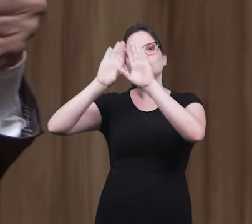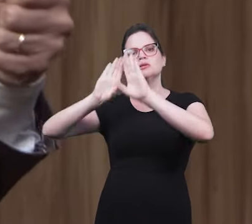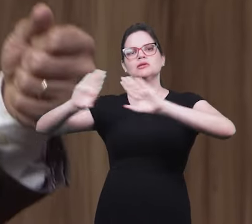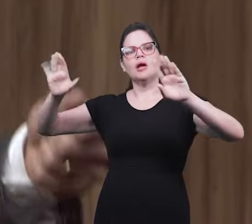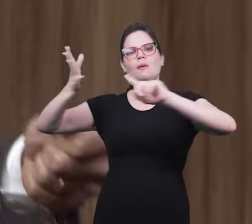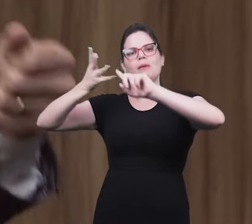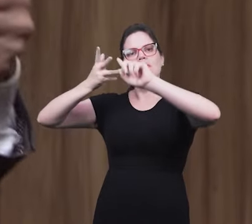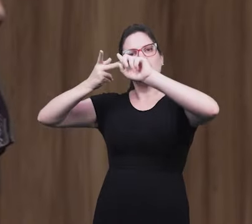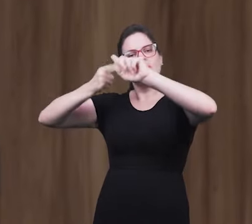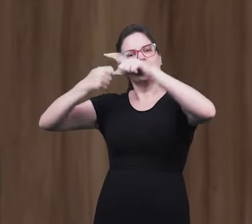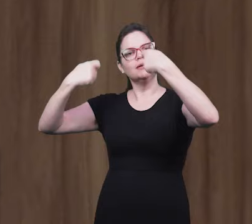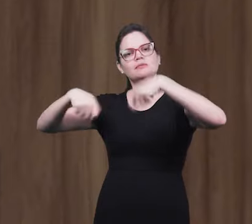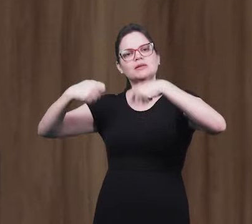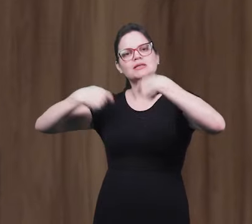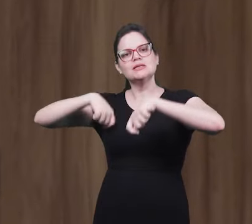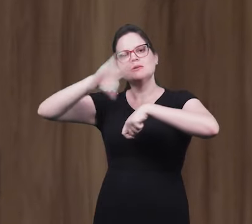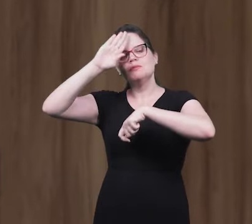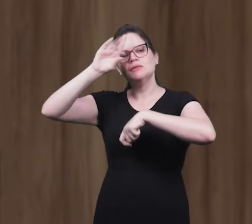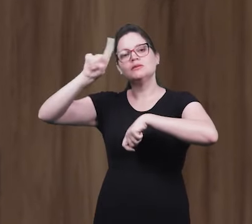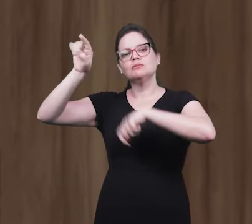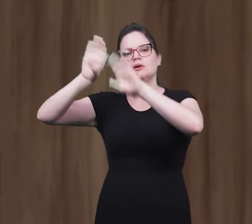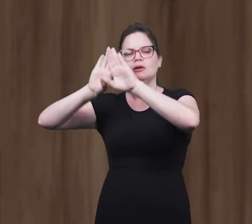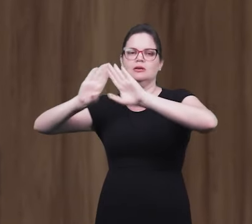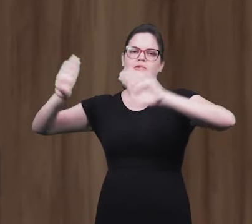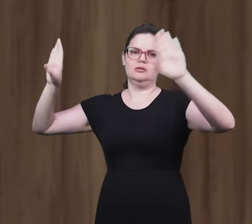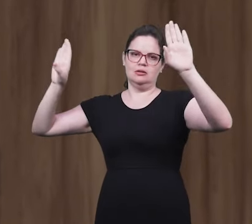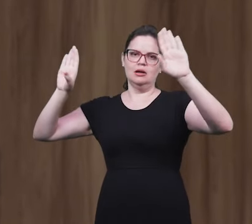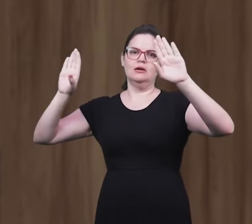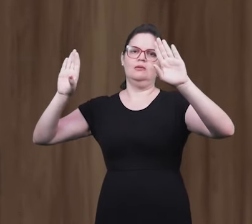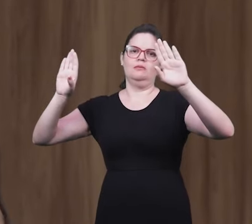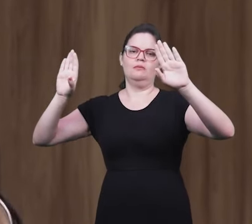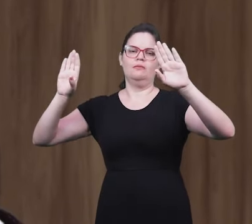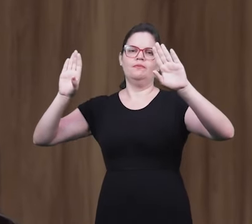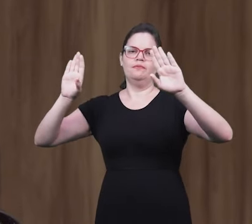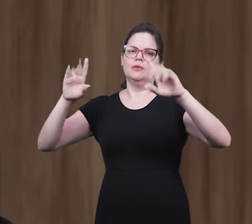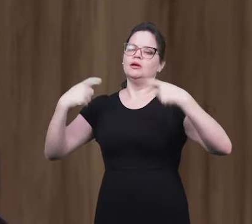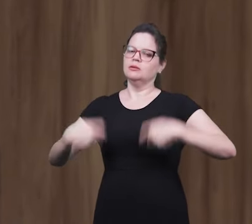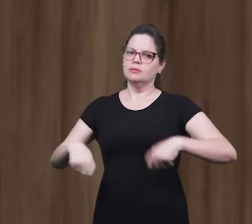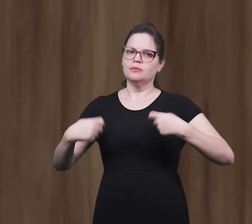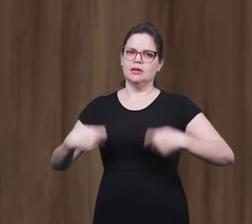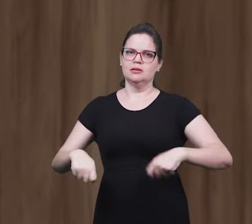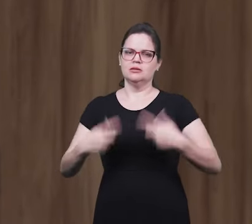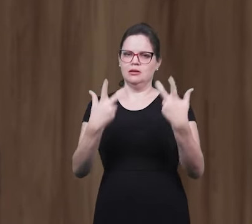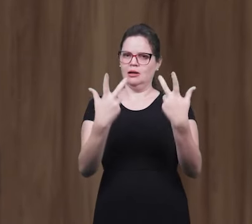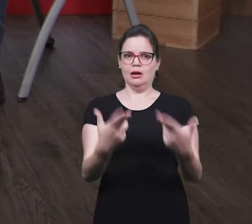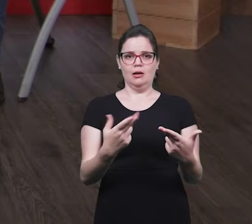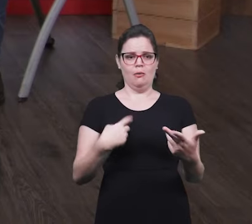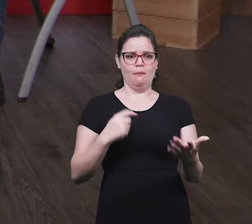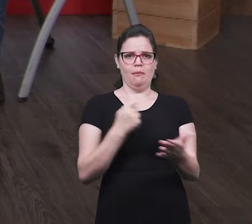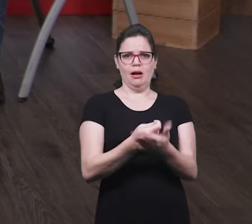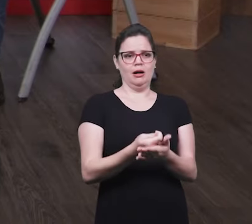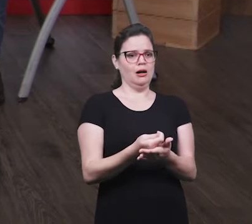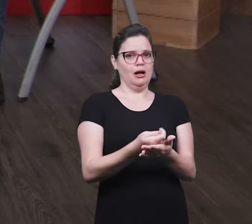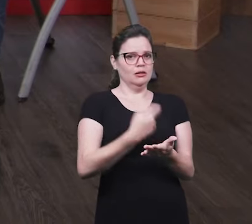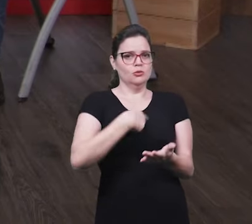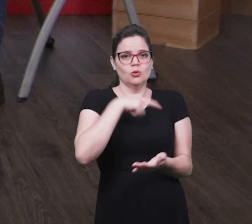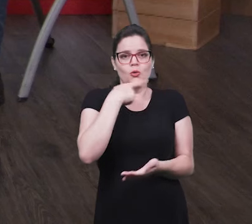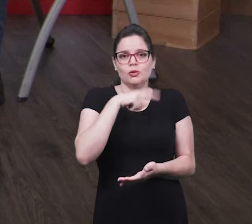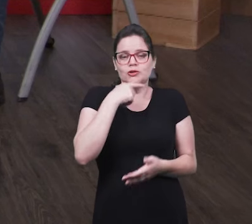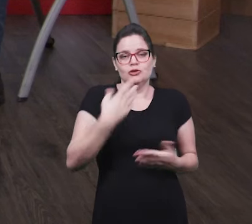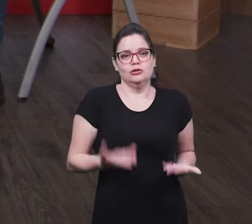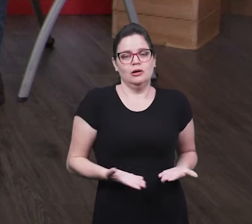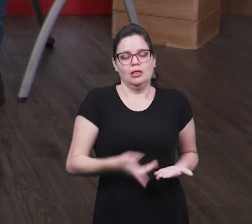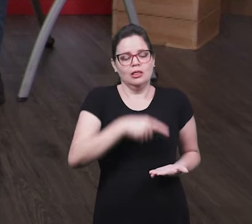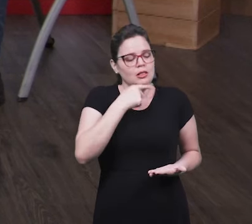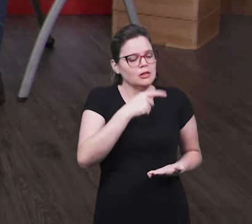coração quebrantado, arrependido do próprio Senhor Jesus, que ia batizar ele com o Espírito Santo. Amém. Detalhe, pastor Sérgio, porque ele achou